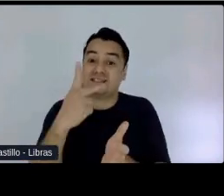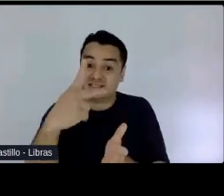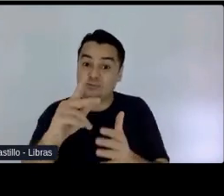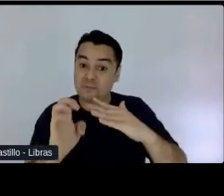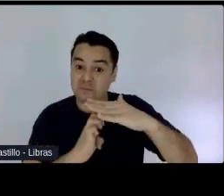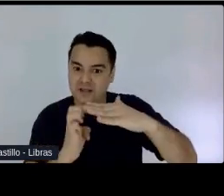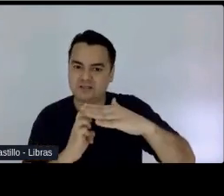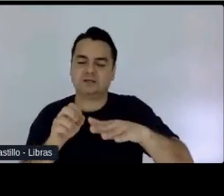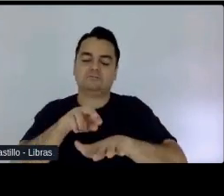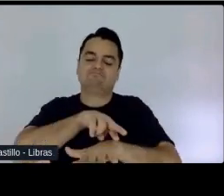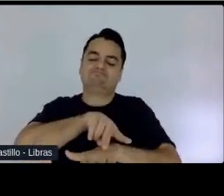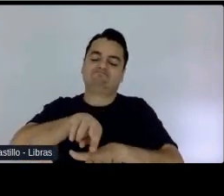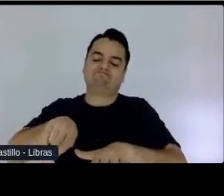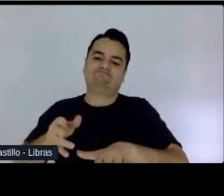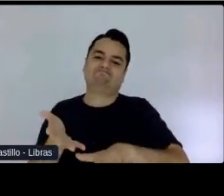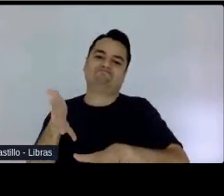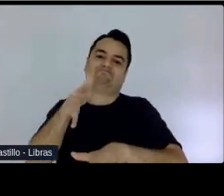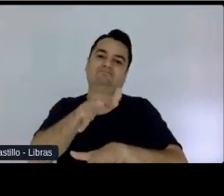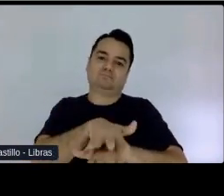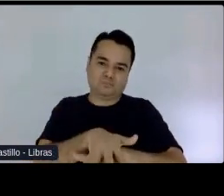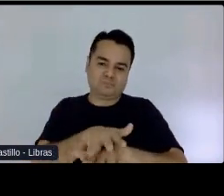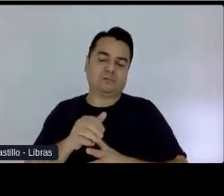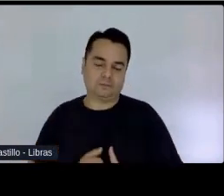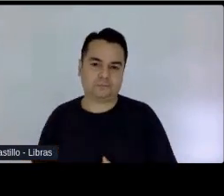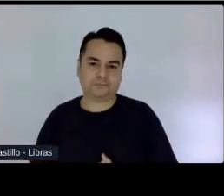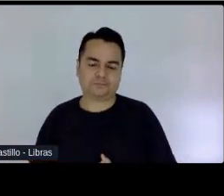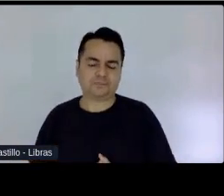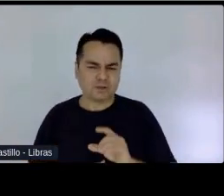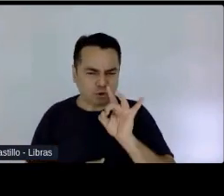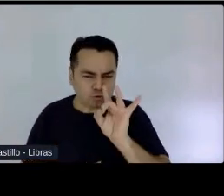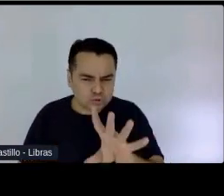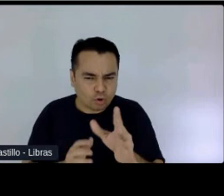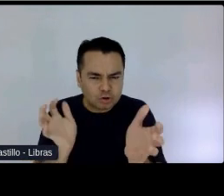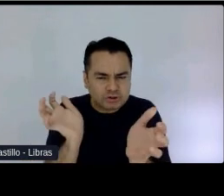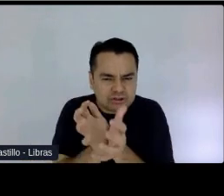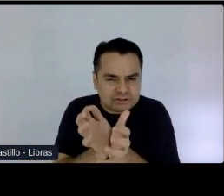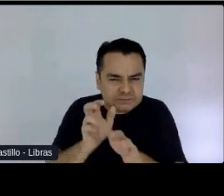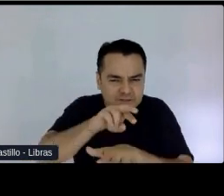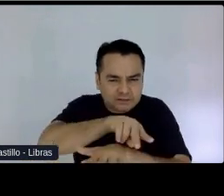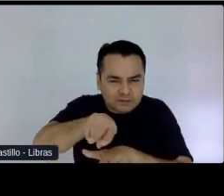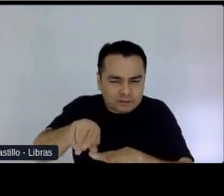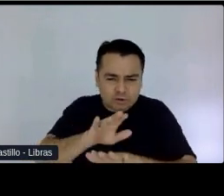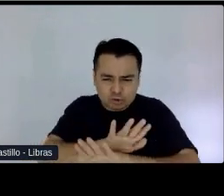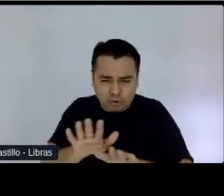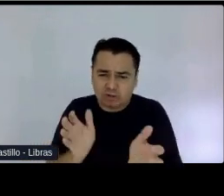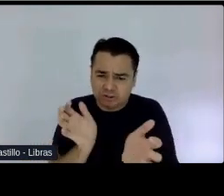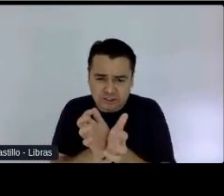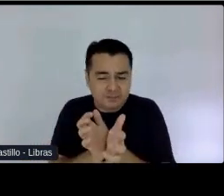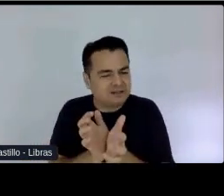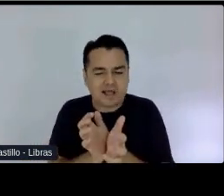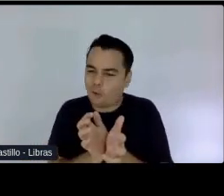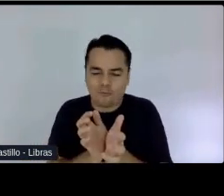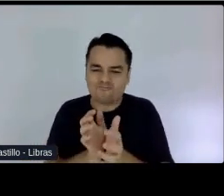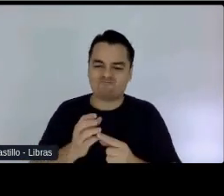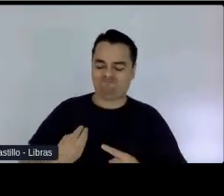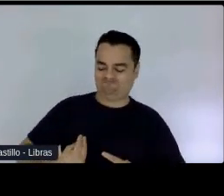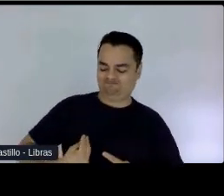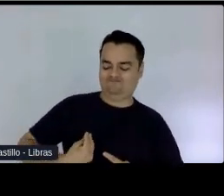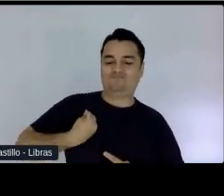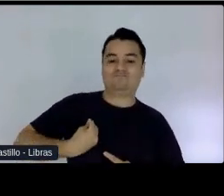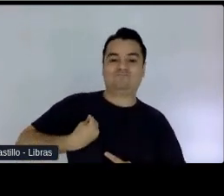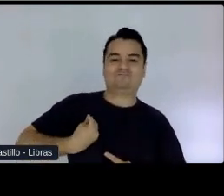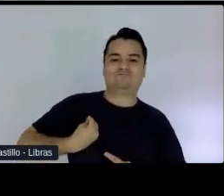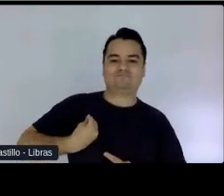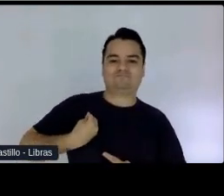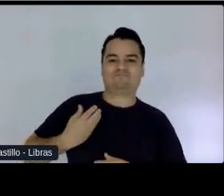mais inclusivos. E eu acho que não só times, tá, gente? Para que a gente possa ter a vida cada dia mais